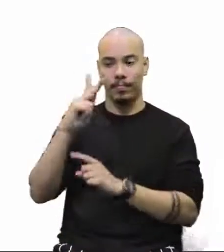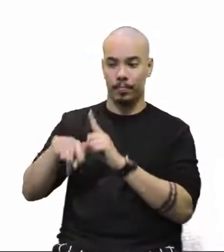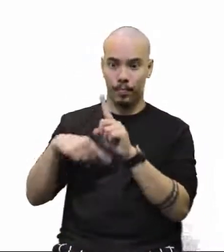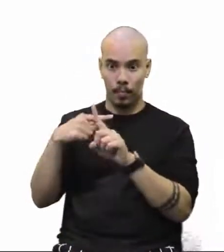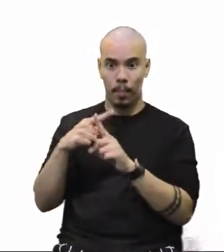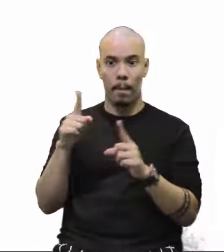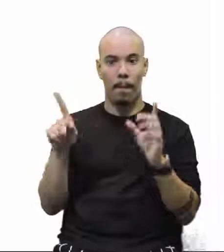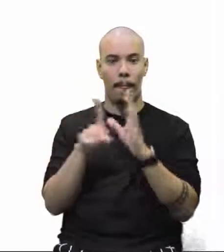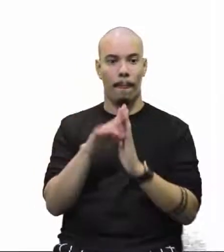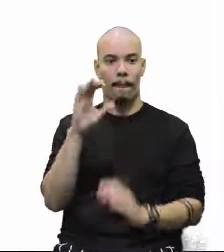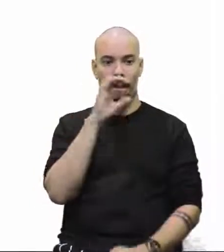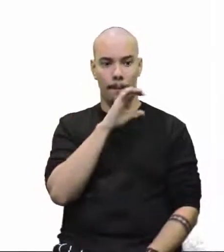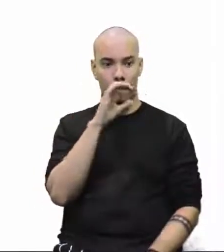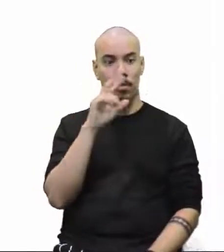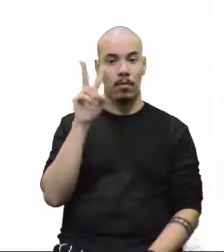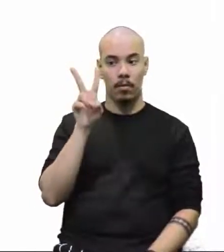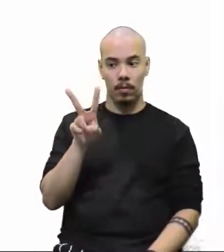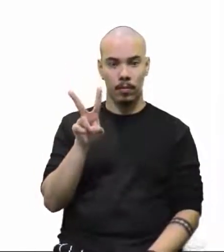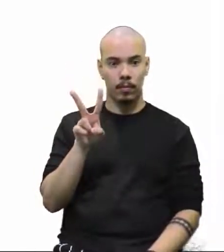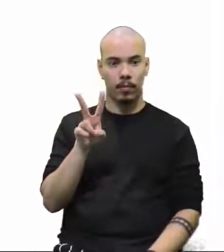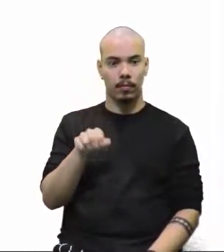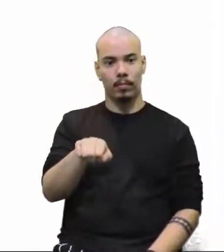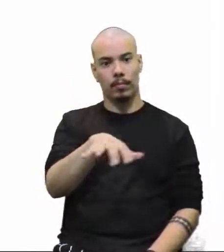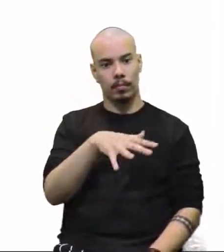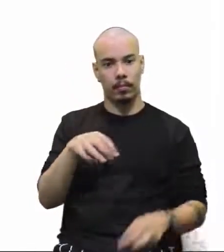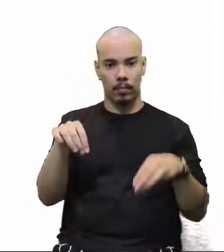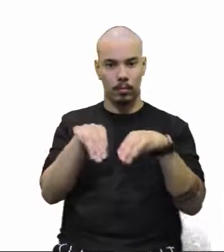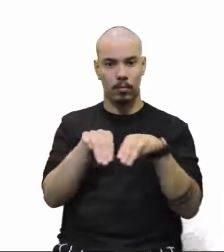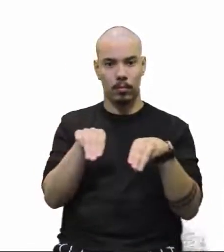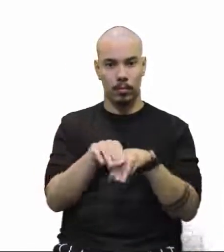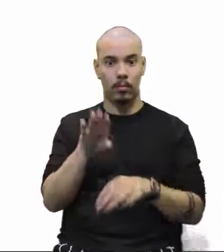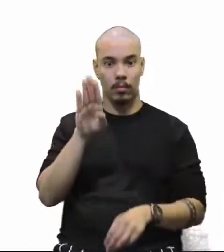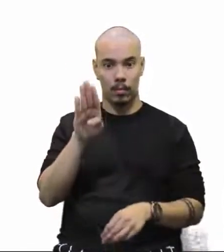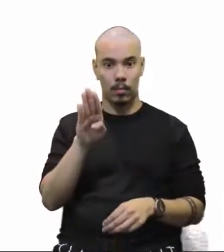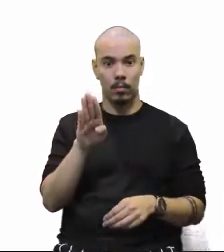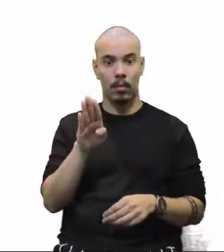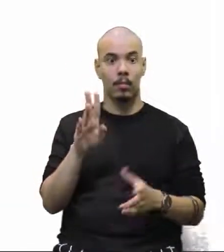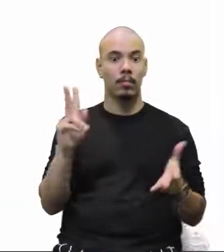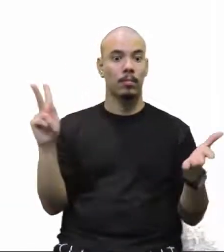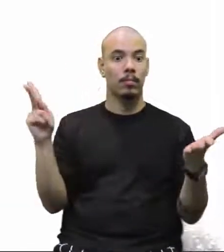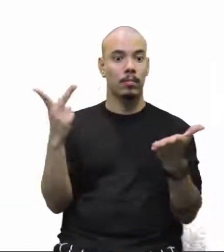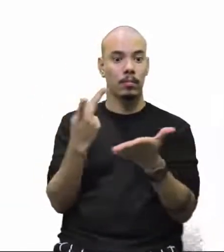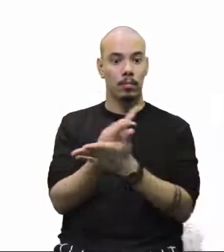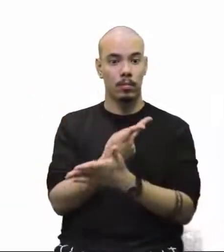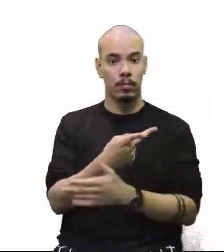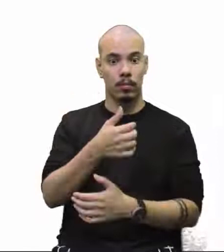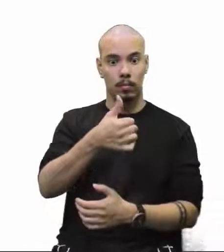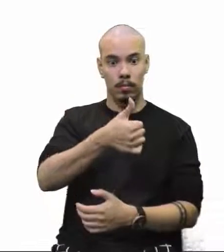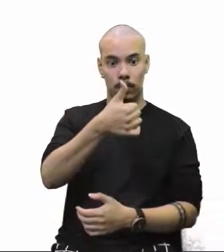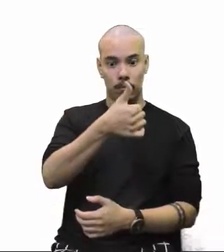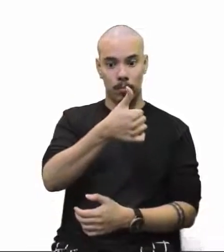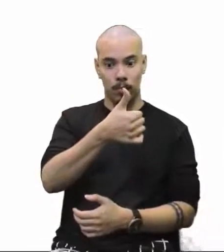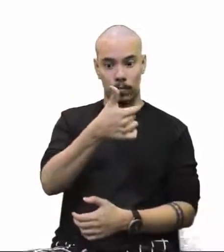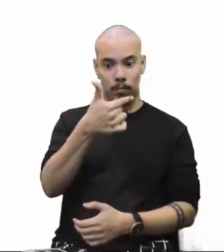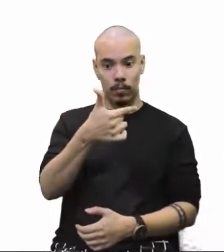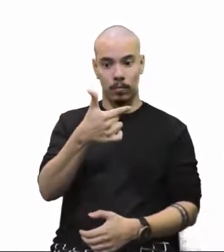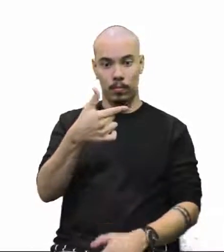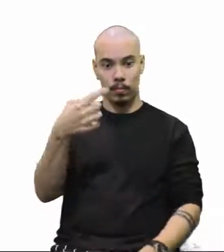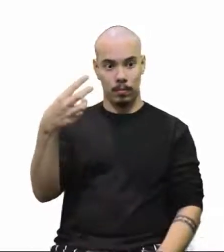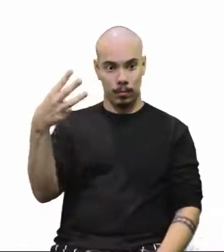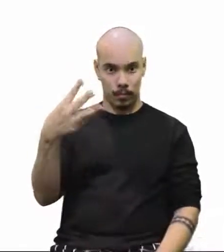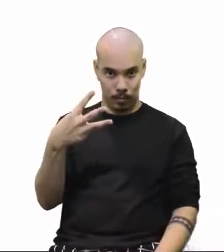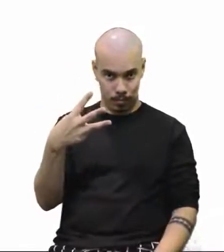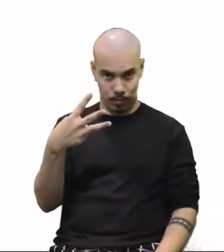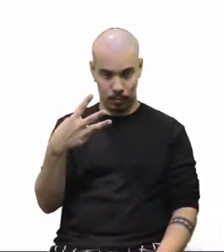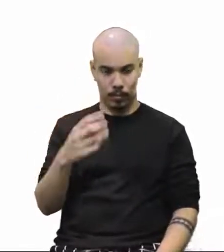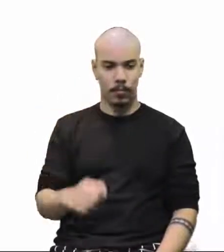com velocidade V num campo magnético B, nos casos 1, 2 e